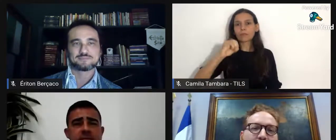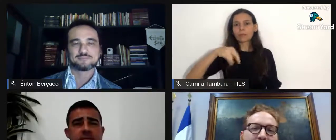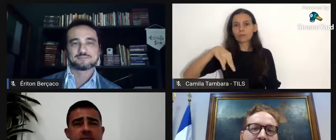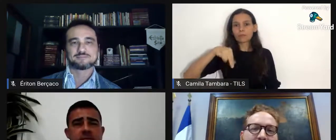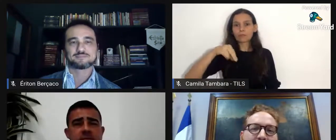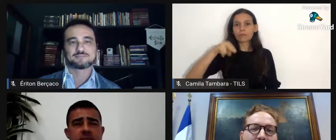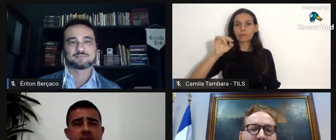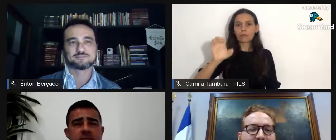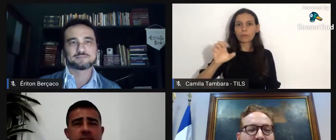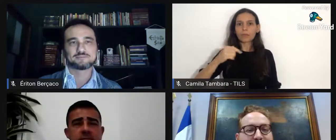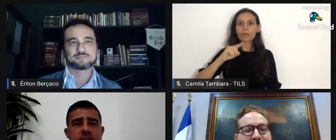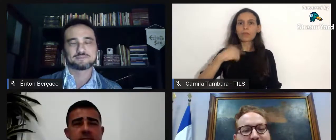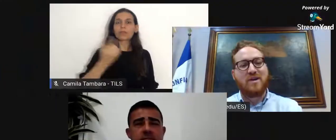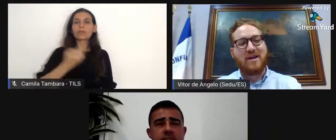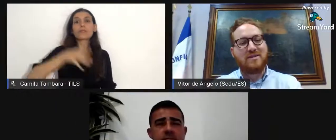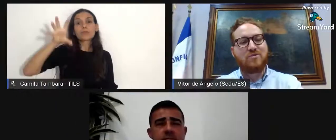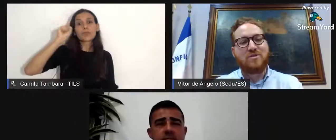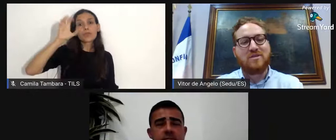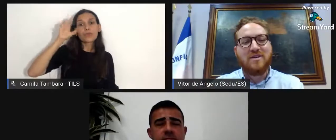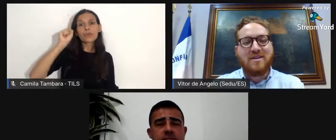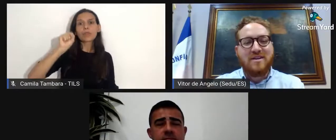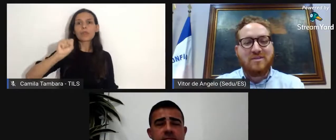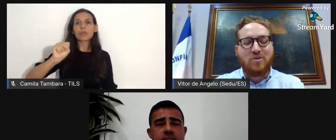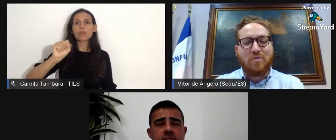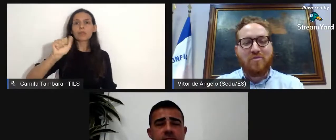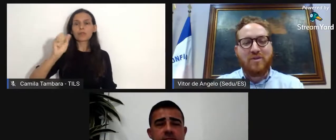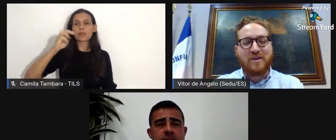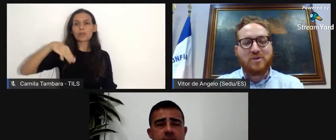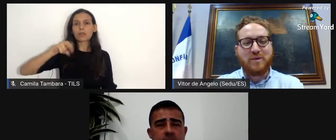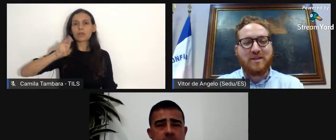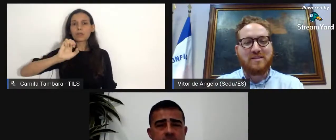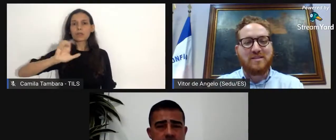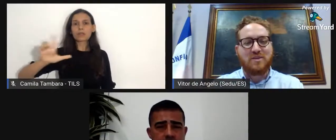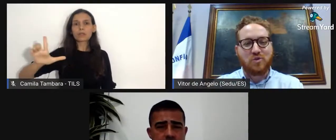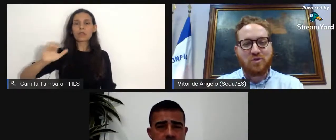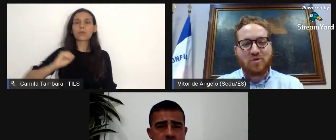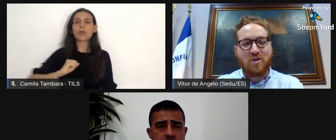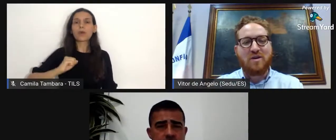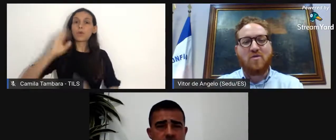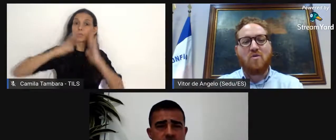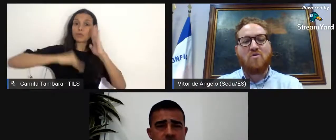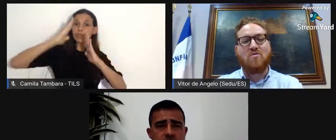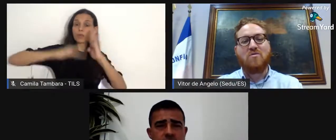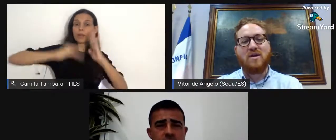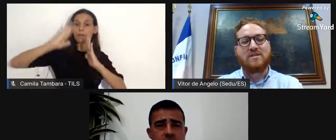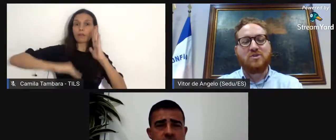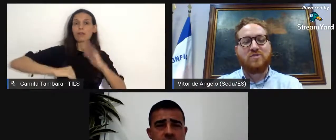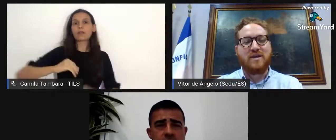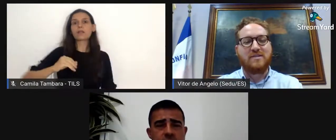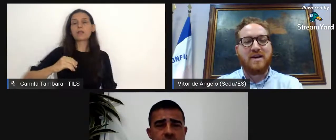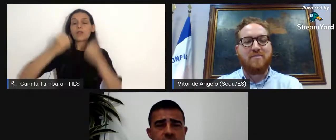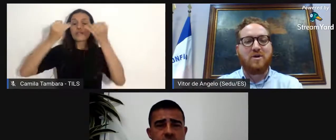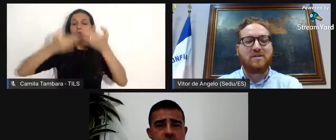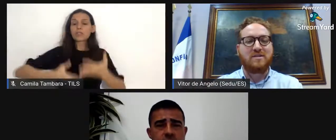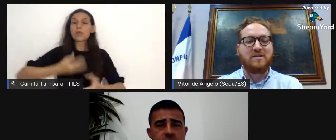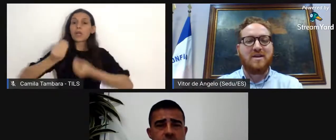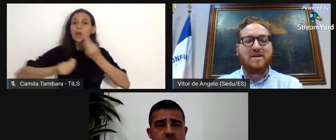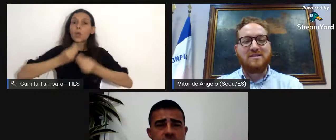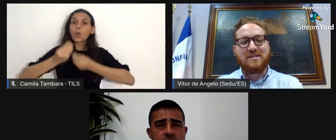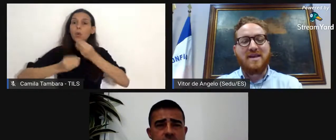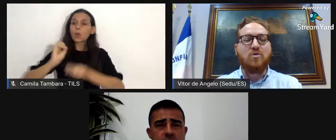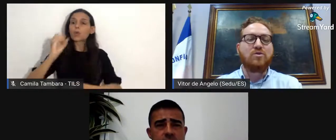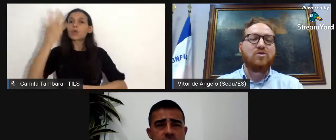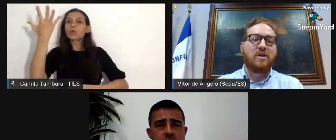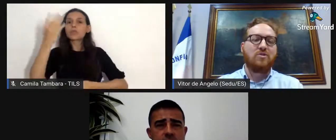Bartolvino Costa, também vai fazer um relato de como foi a experiência na sua escola com as atividades